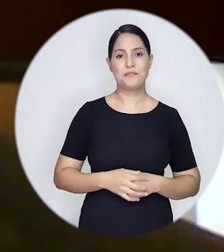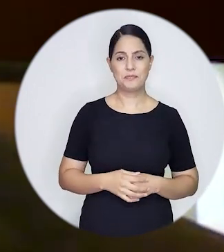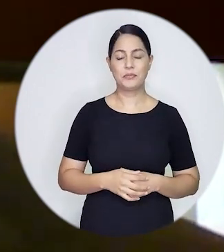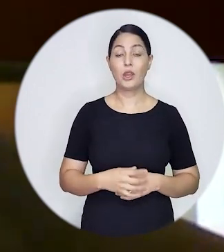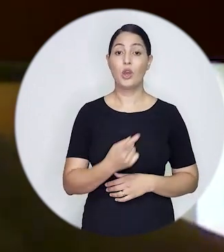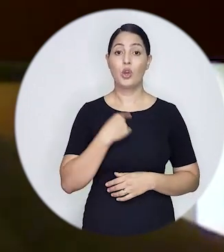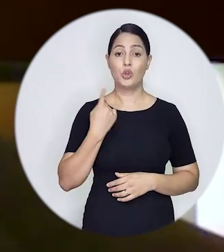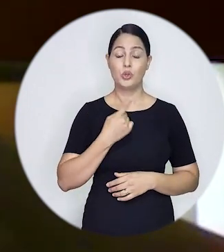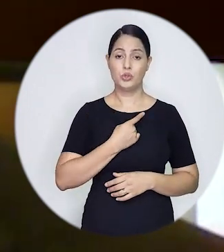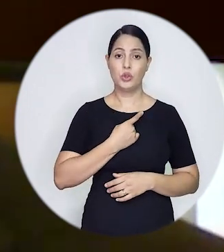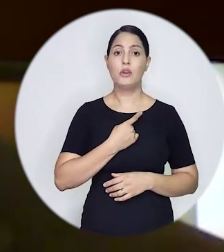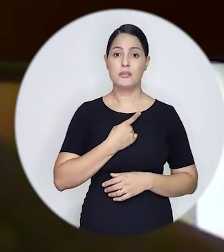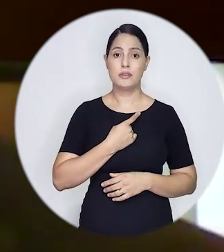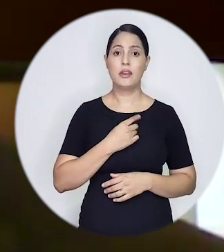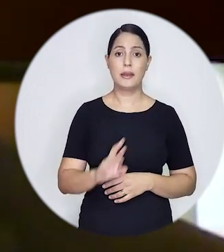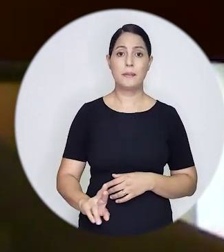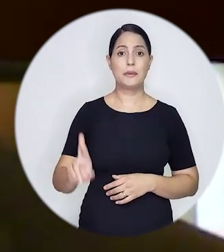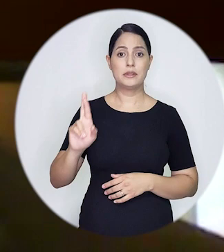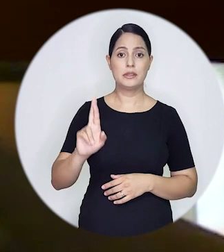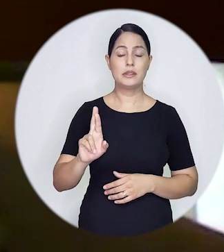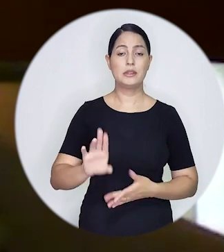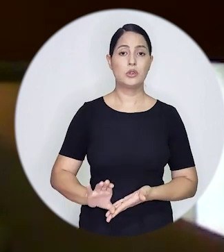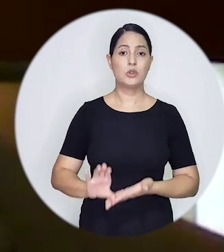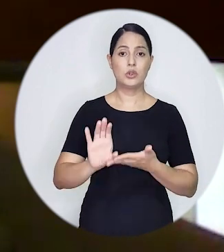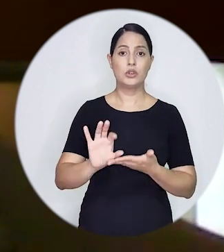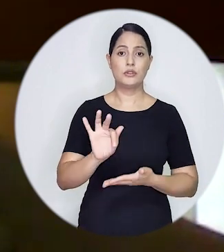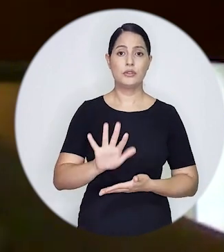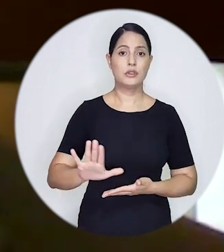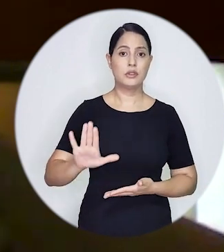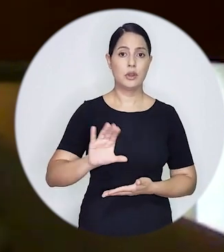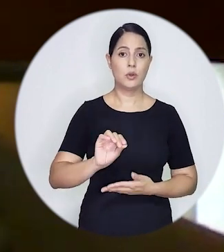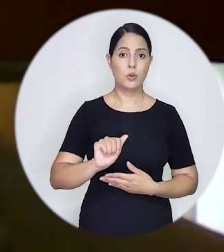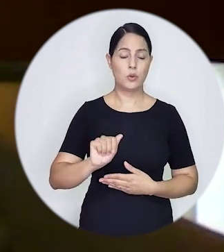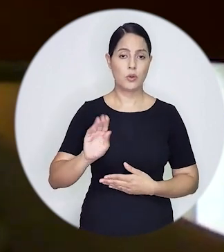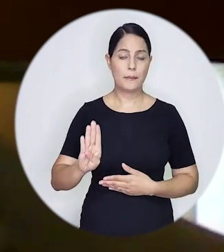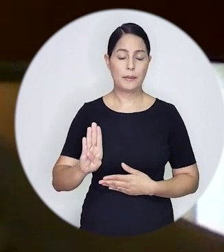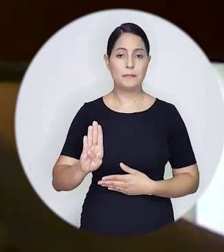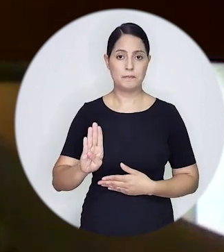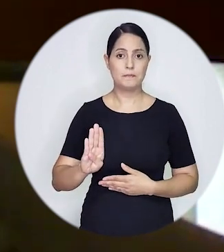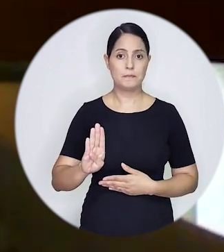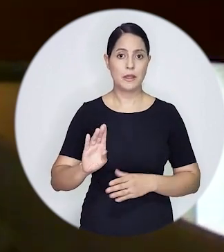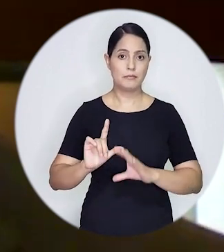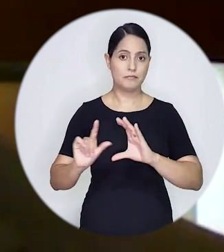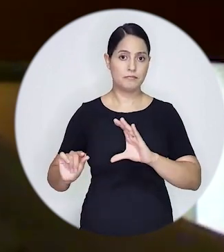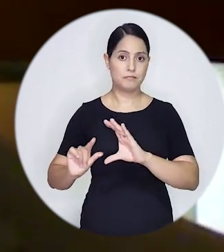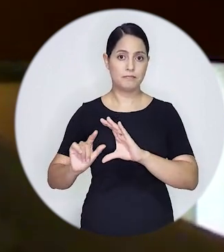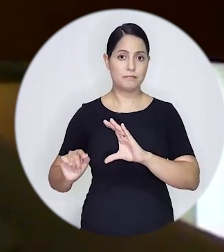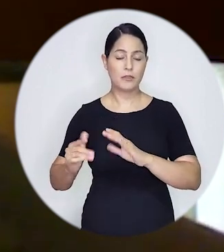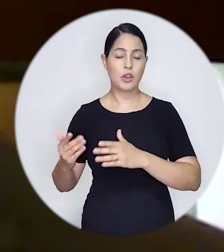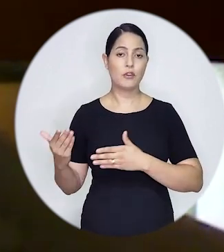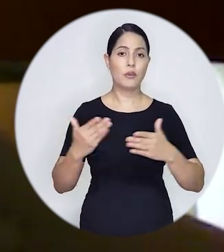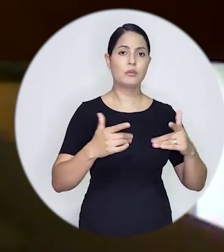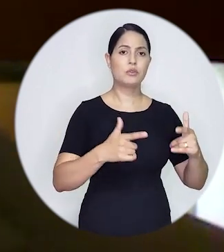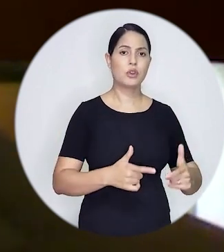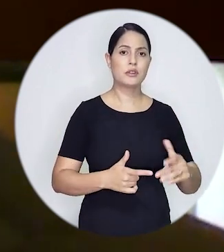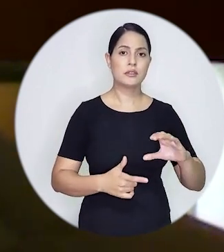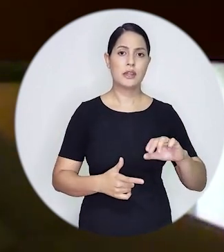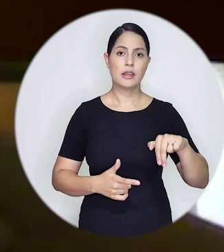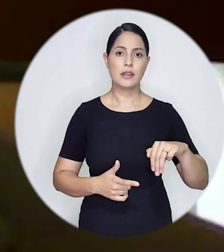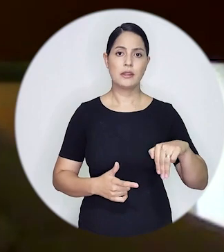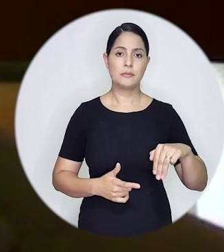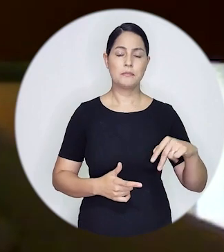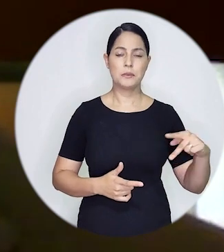e respeitar, porque se ele não respeitar, ele estará sendo, em tese, em